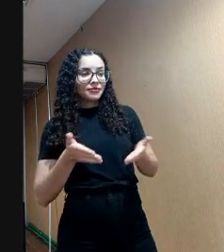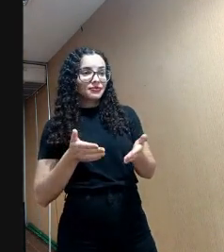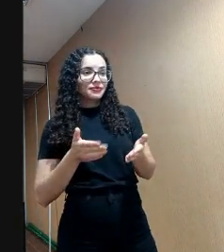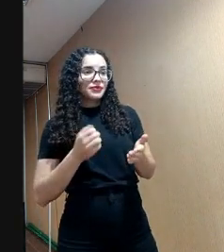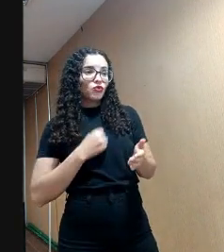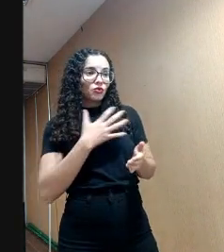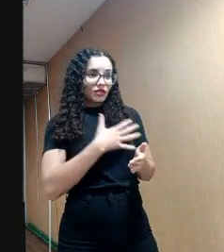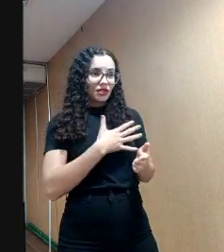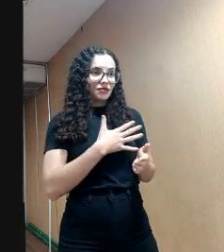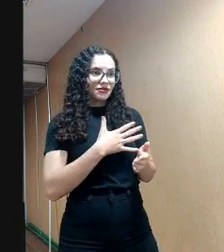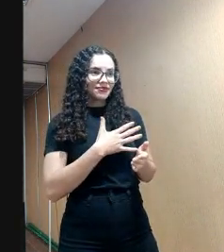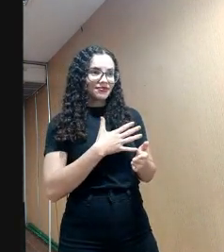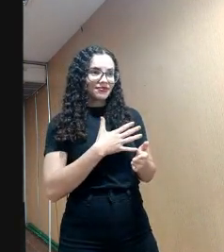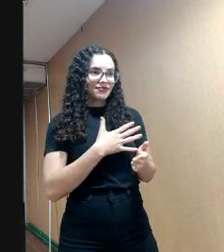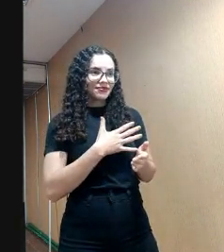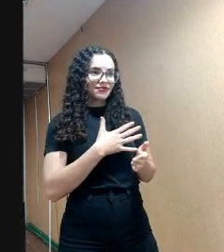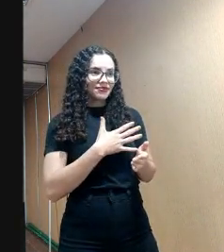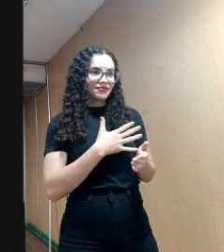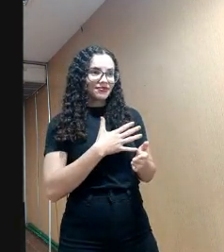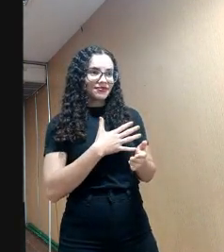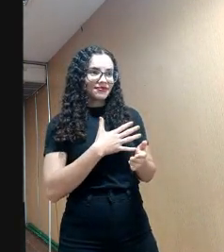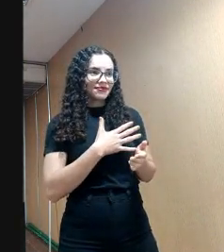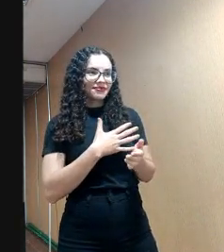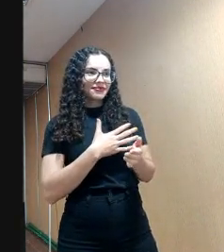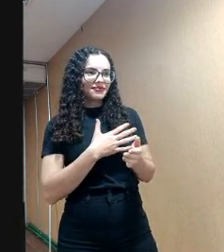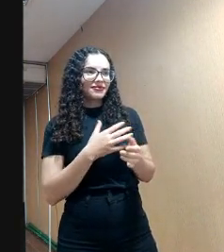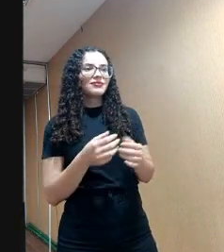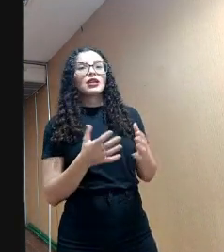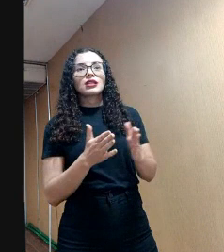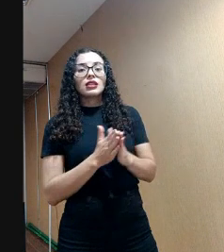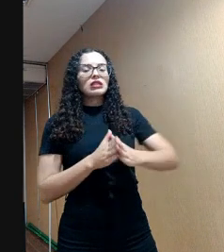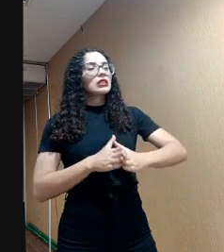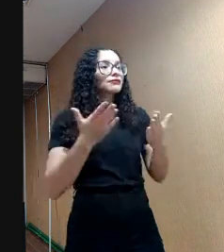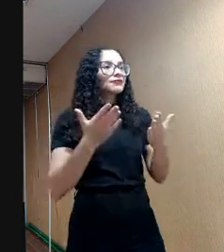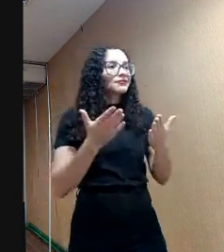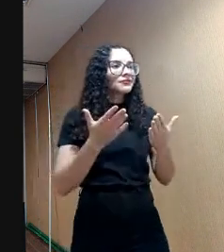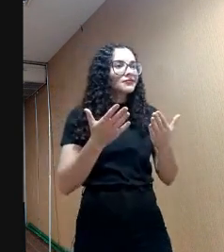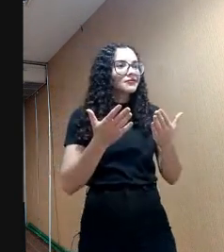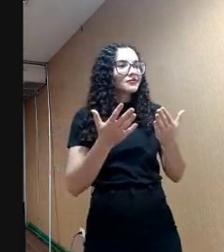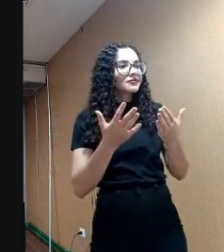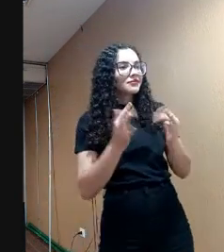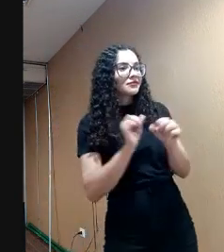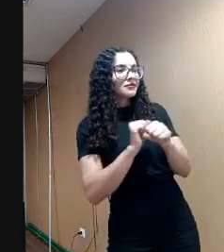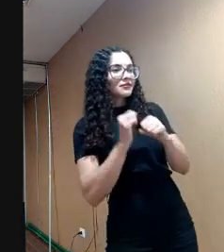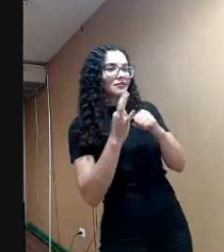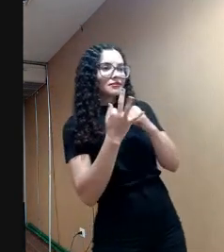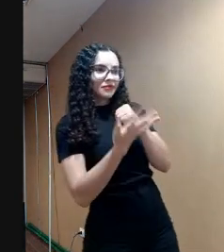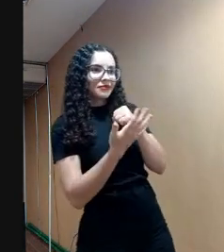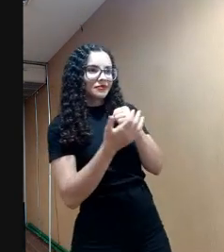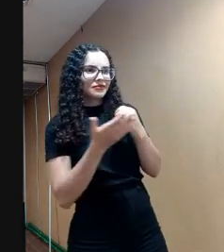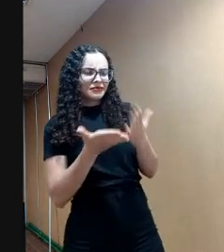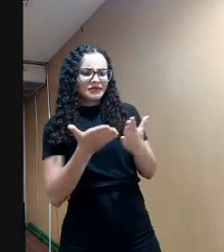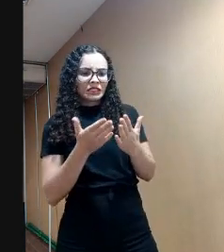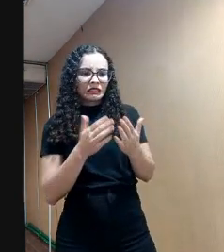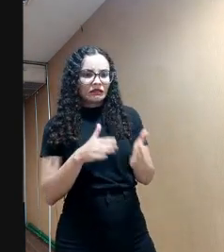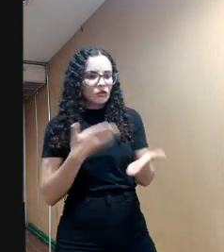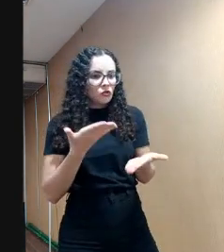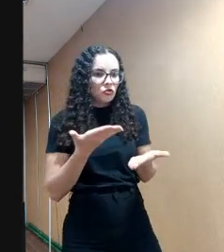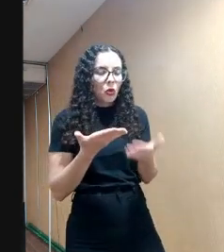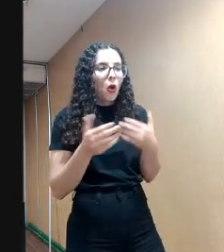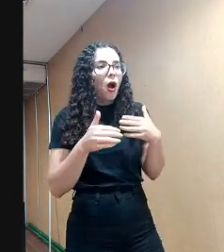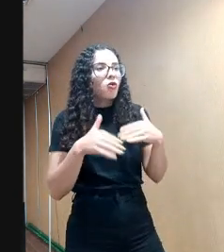desbravando aqui as fronteiras do conhecimento, né, interiorizando o conhecimento. Então, nós temos